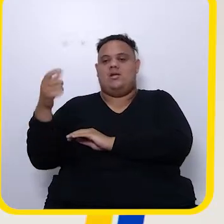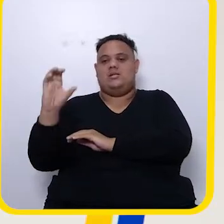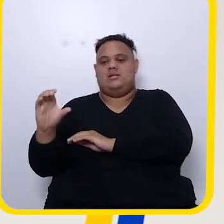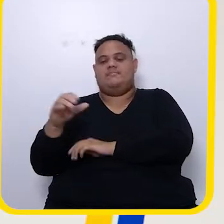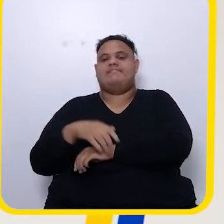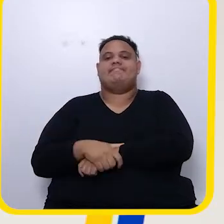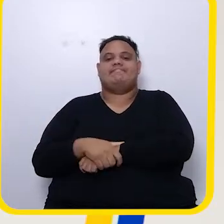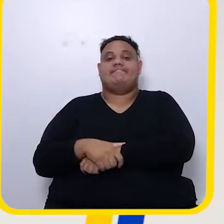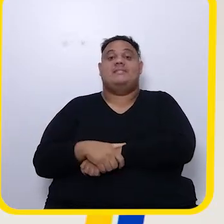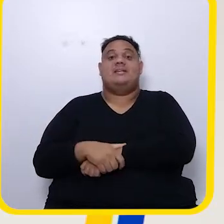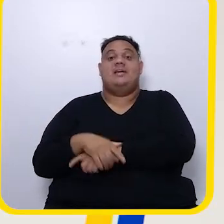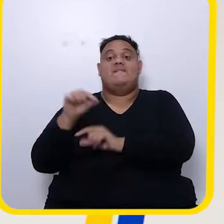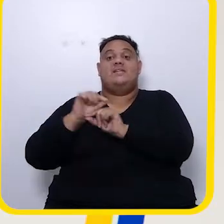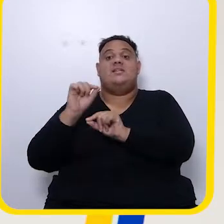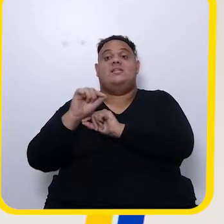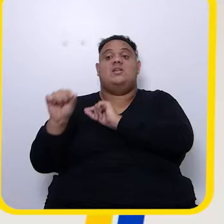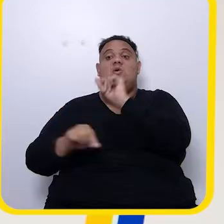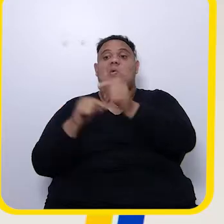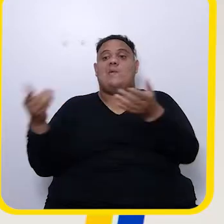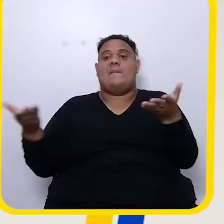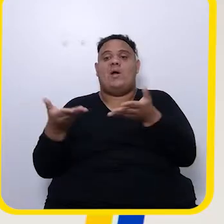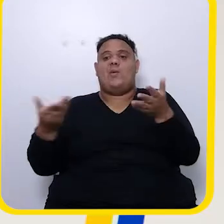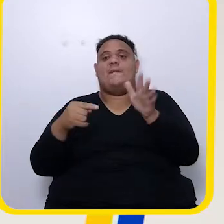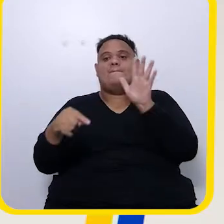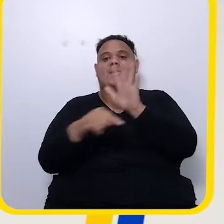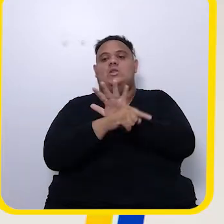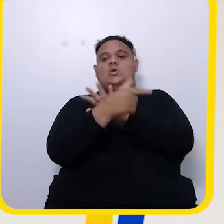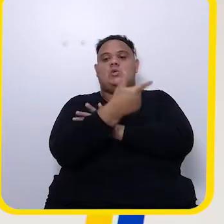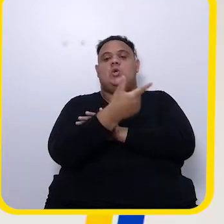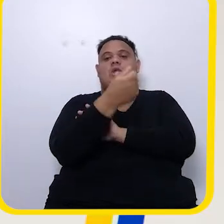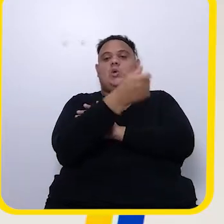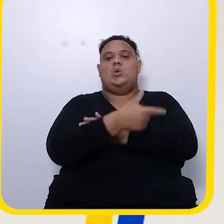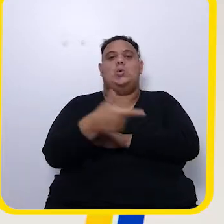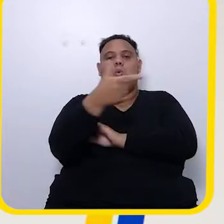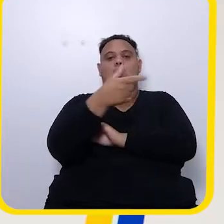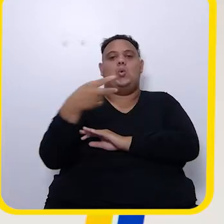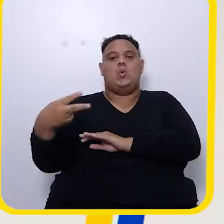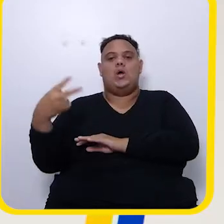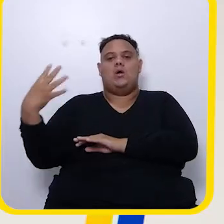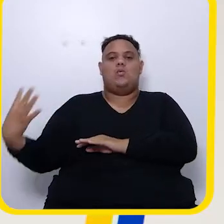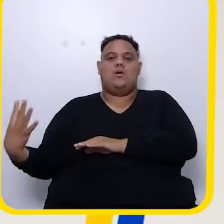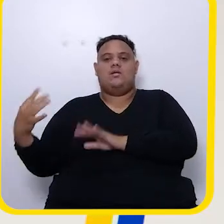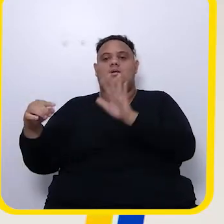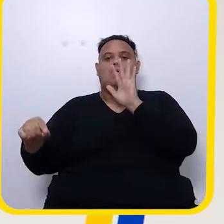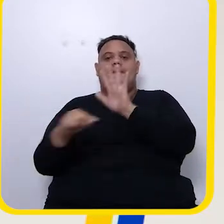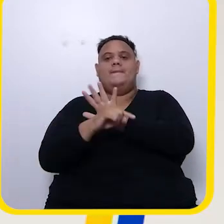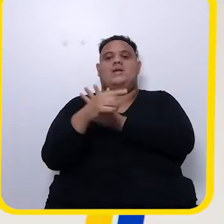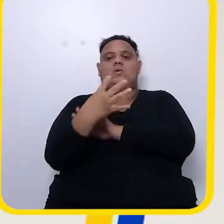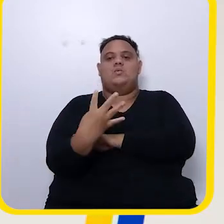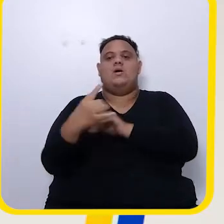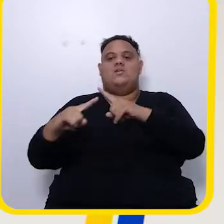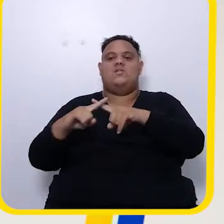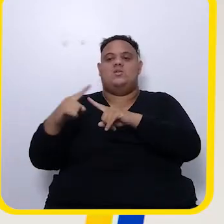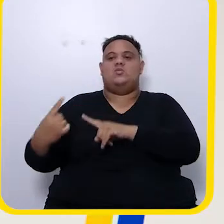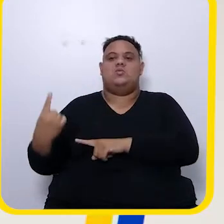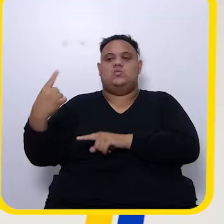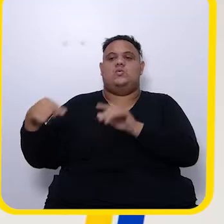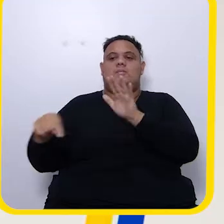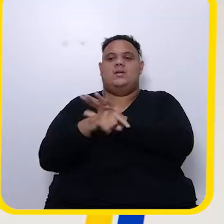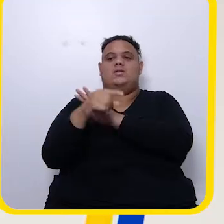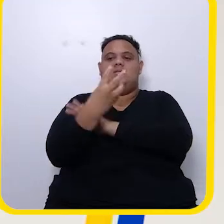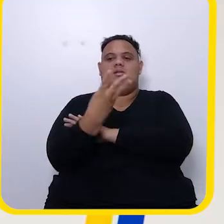C. E aí, vou fazer continha besta agora. Menos 2 ao quadrado é igual a 4. Menos 4 vezes 1,